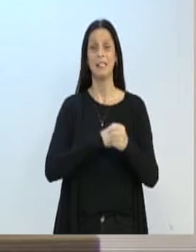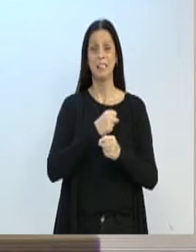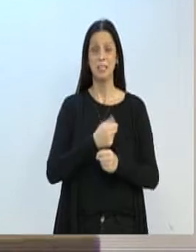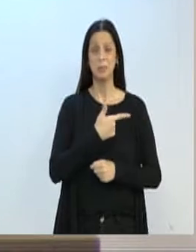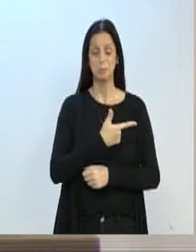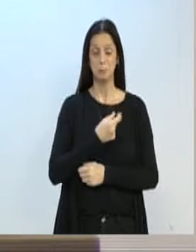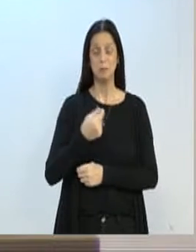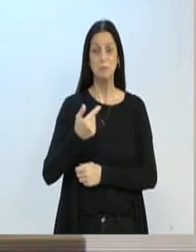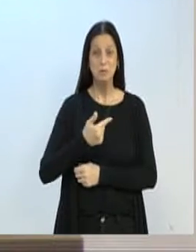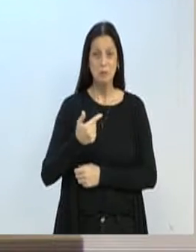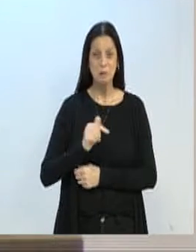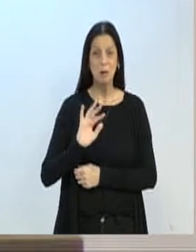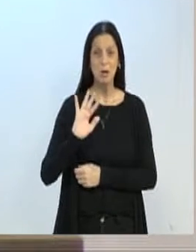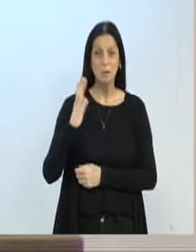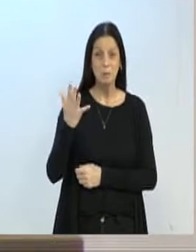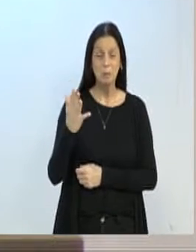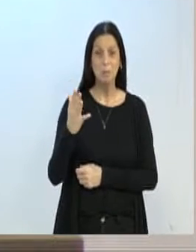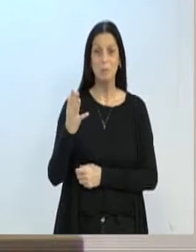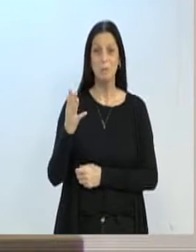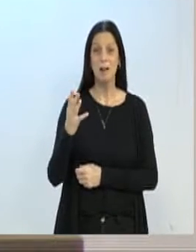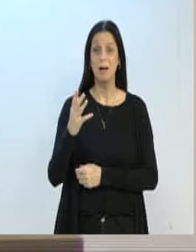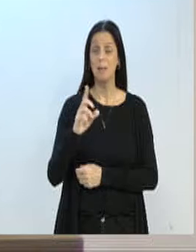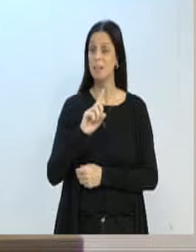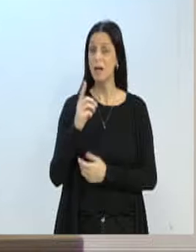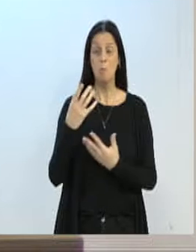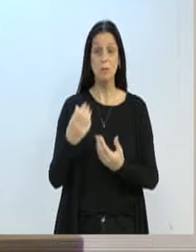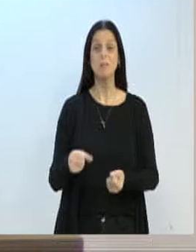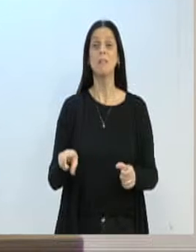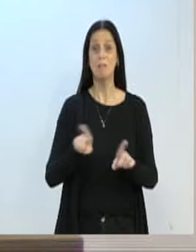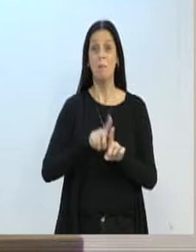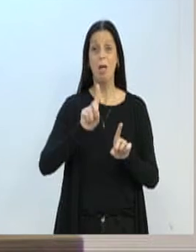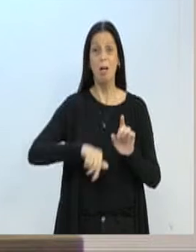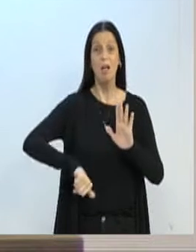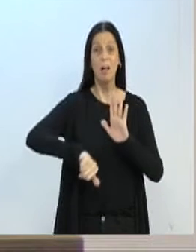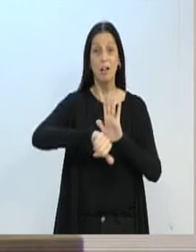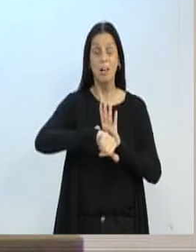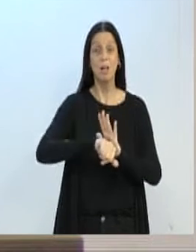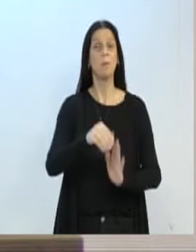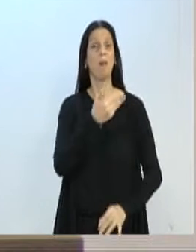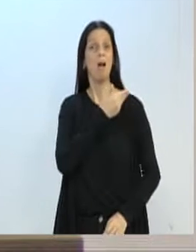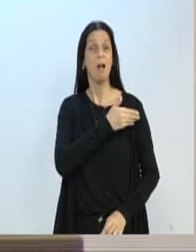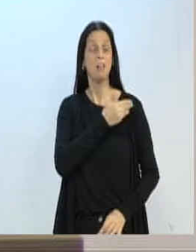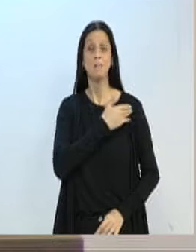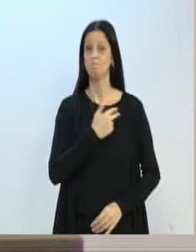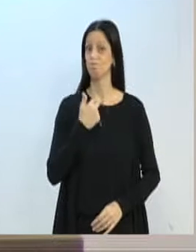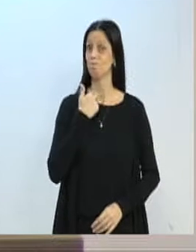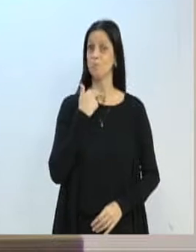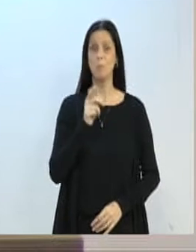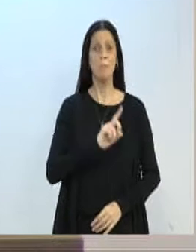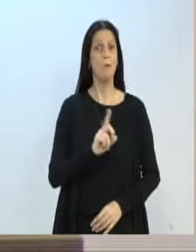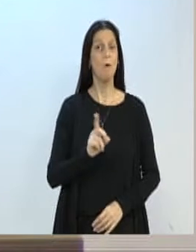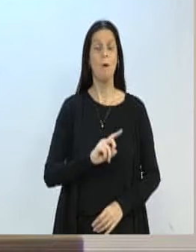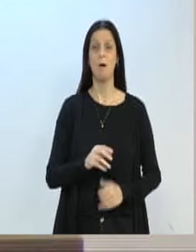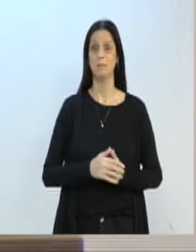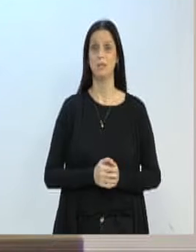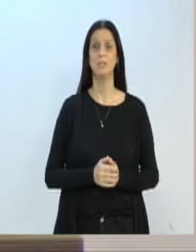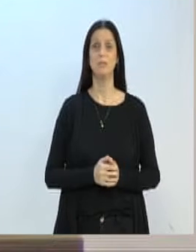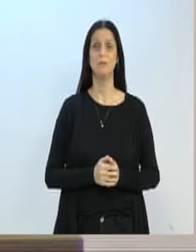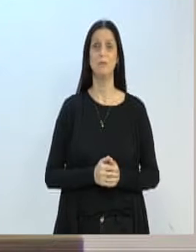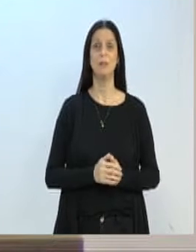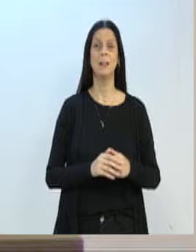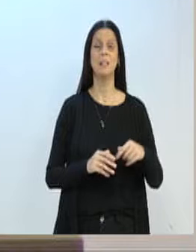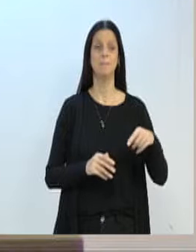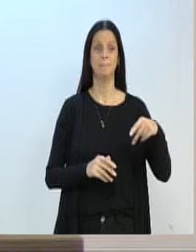não é só inaceitável como é crime, racismo, preconceito, xenofobia e todas as outras formas